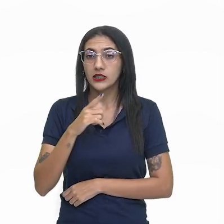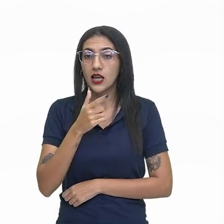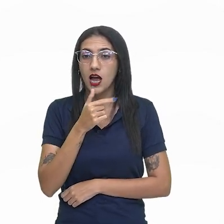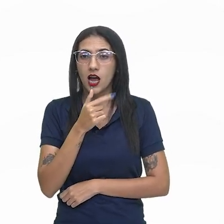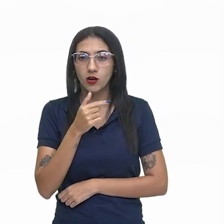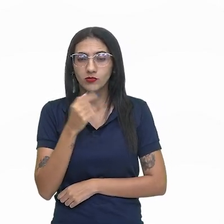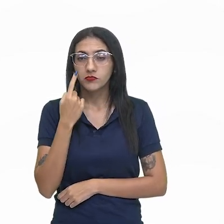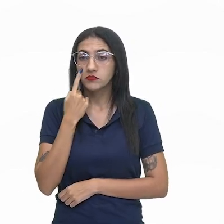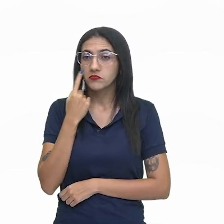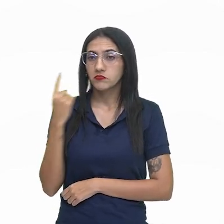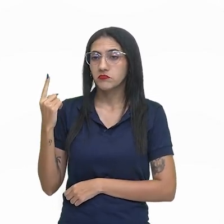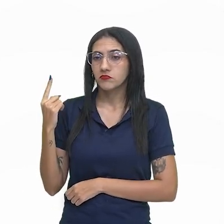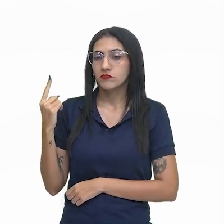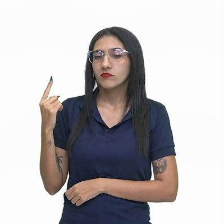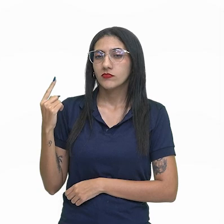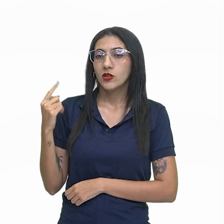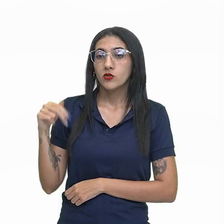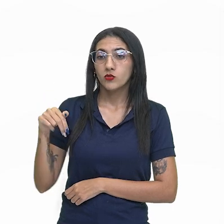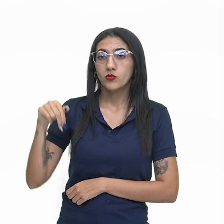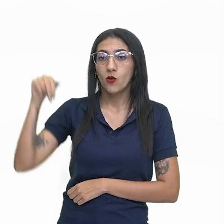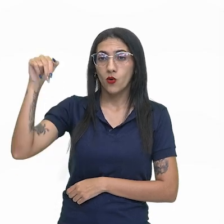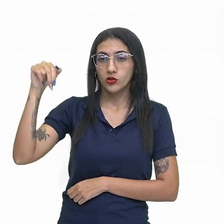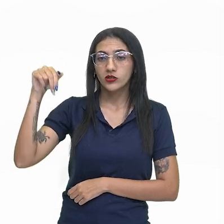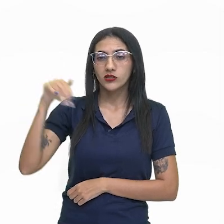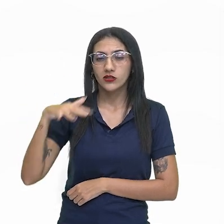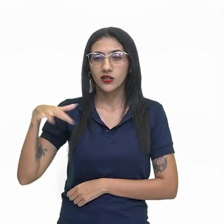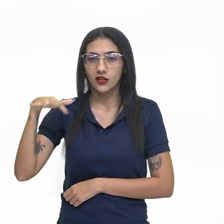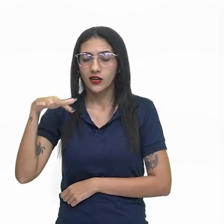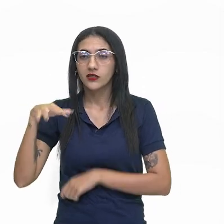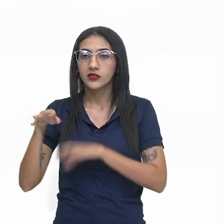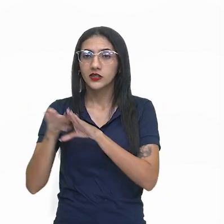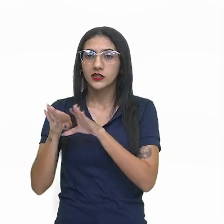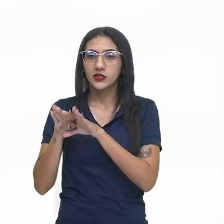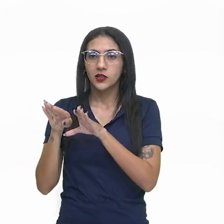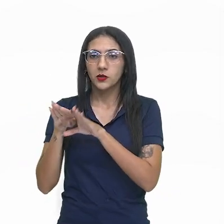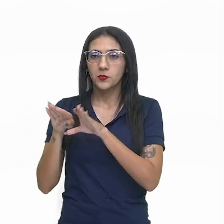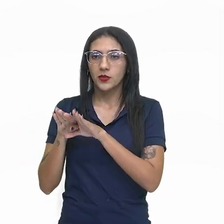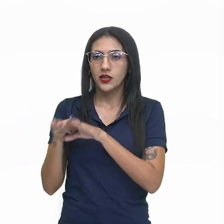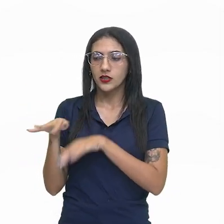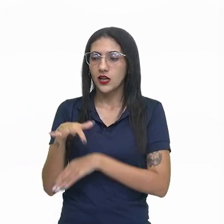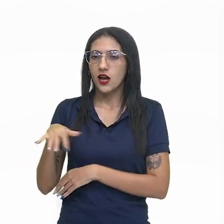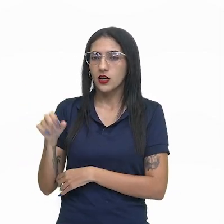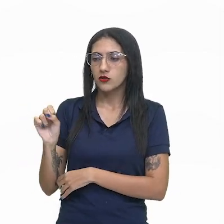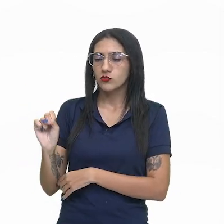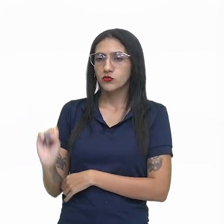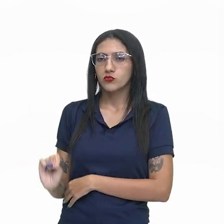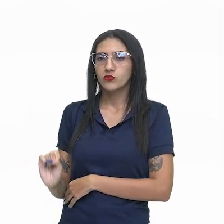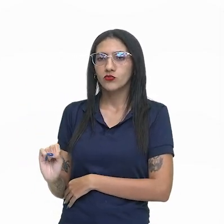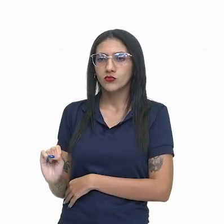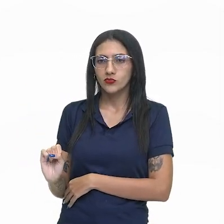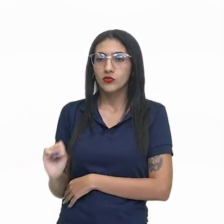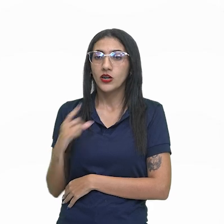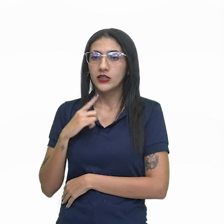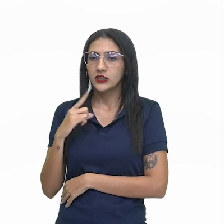do Chão, na região norte, que é bem grande, quanto também o aquífero Guarani, né, que tem ali